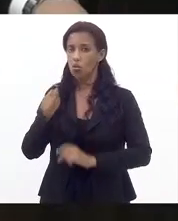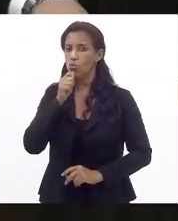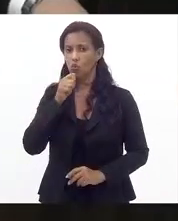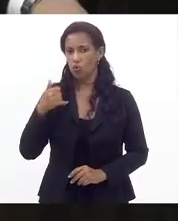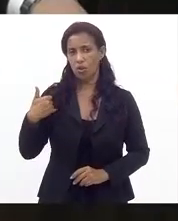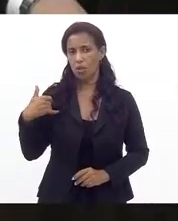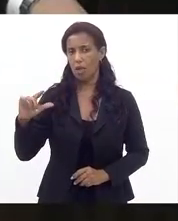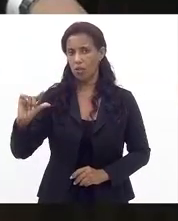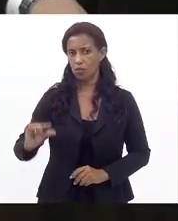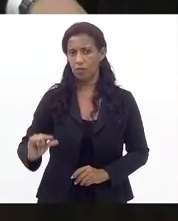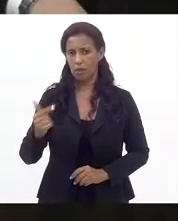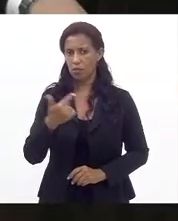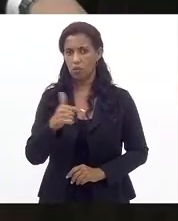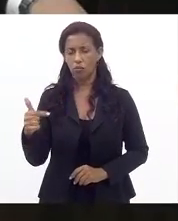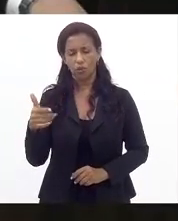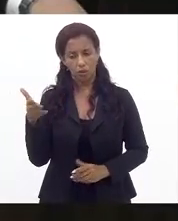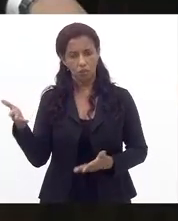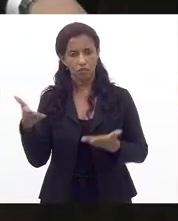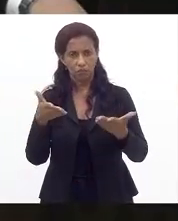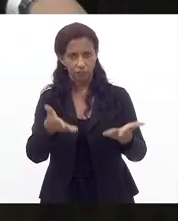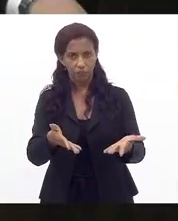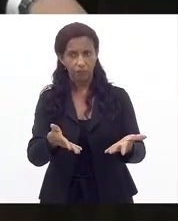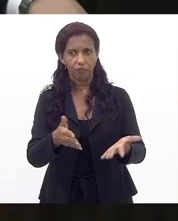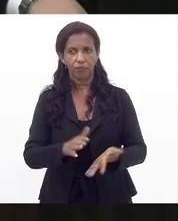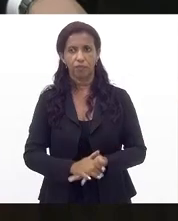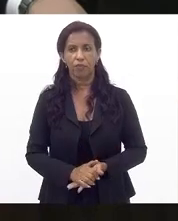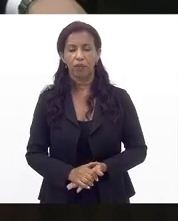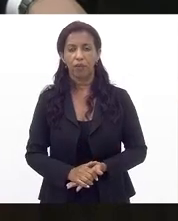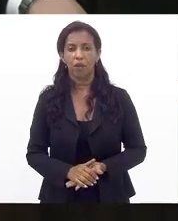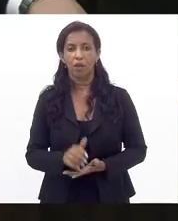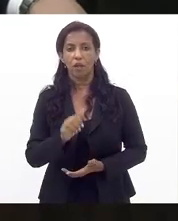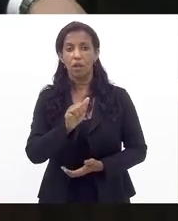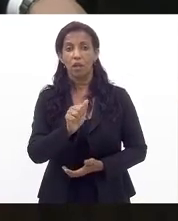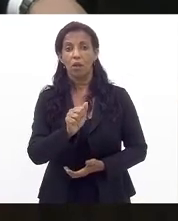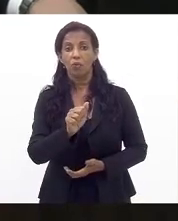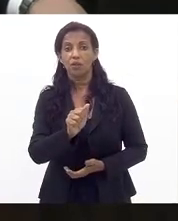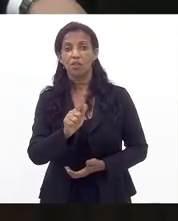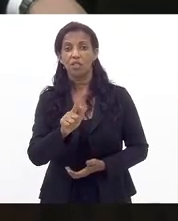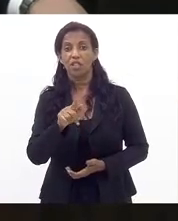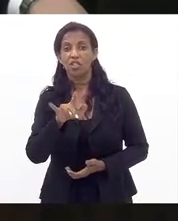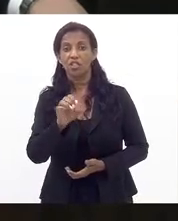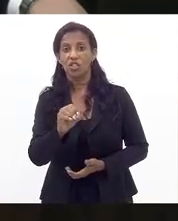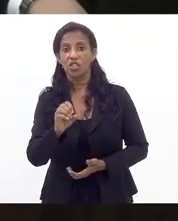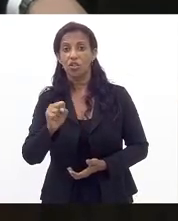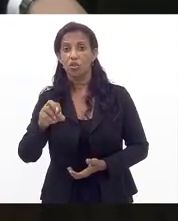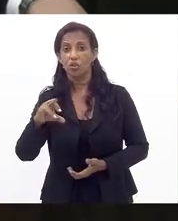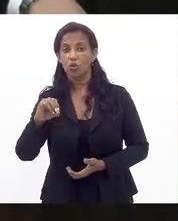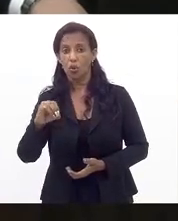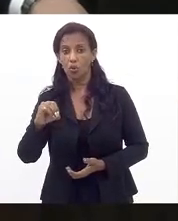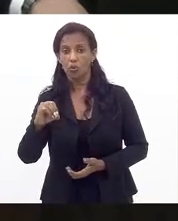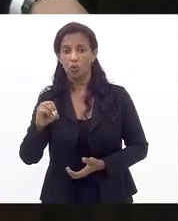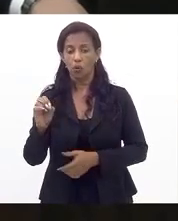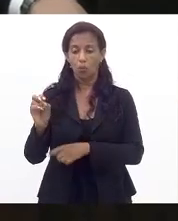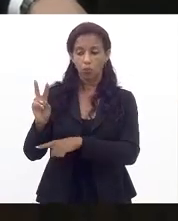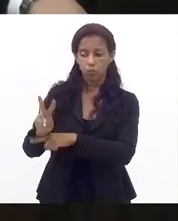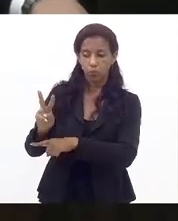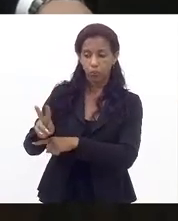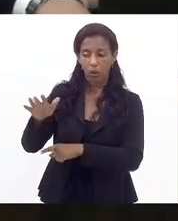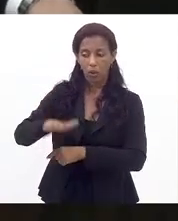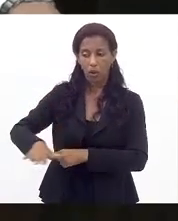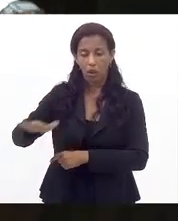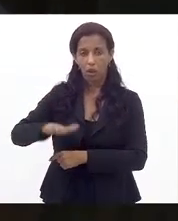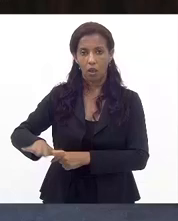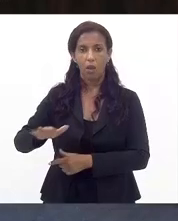mínima na verdade porque você vai se refere é a os agentes socioeducativo sem enfim teve uma diminuição fruto da lei de